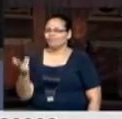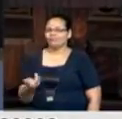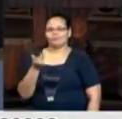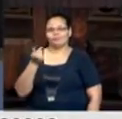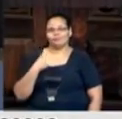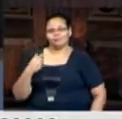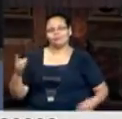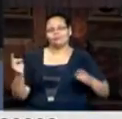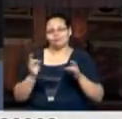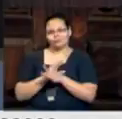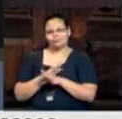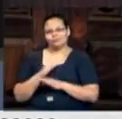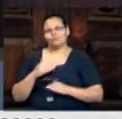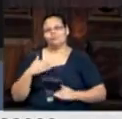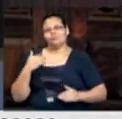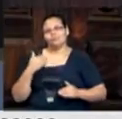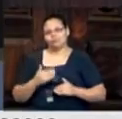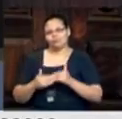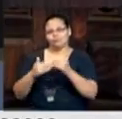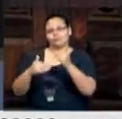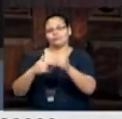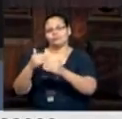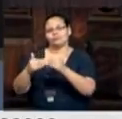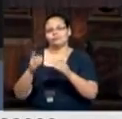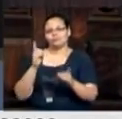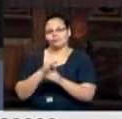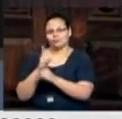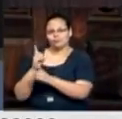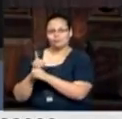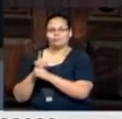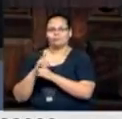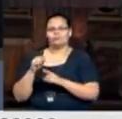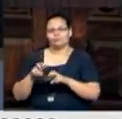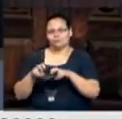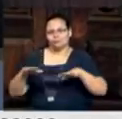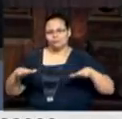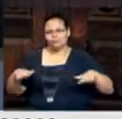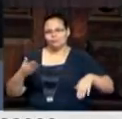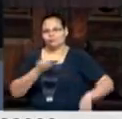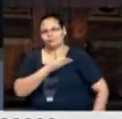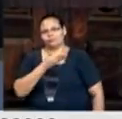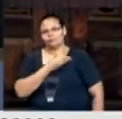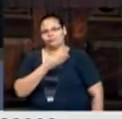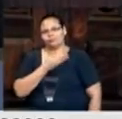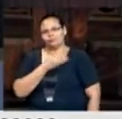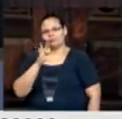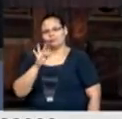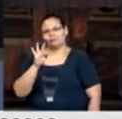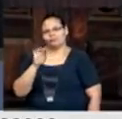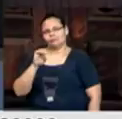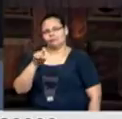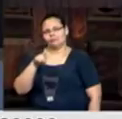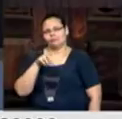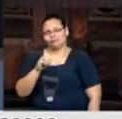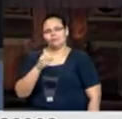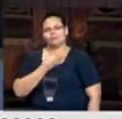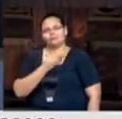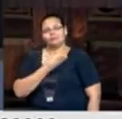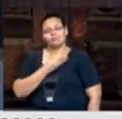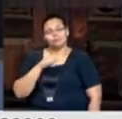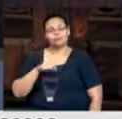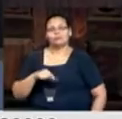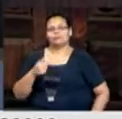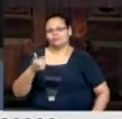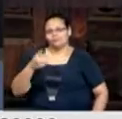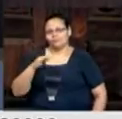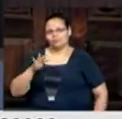com a conclusão desse processo, há pouco tempo encontrei aqui nesse plenário o nosso colega deputado Marcelo Freixo, que participou do segundo